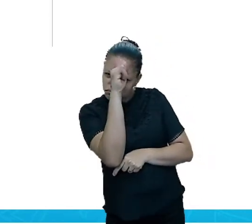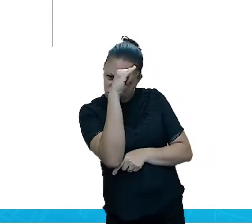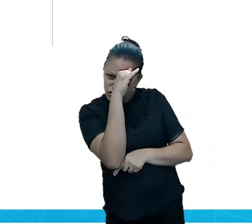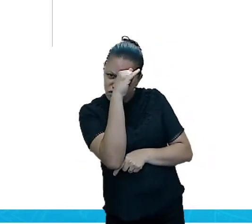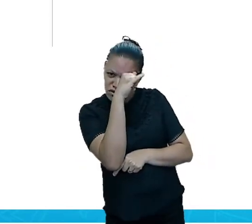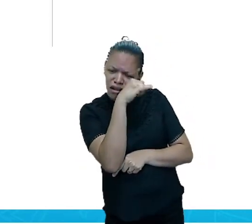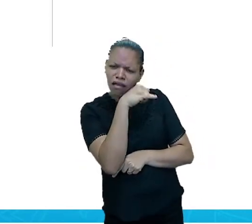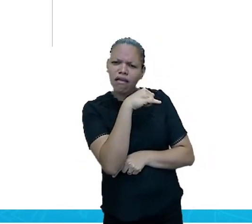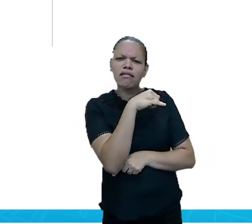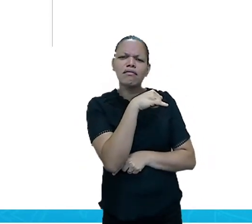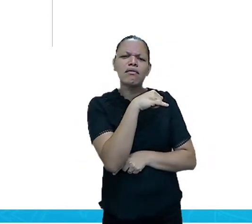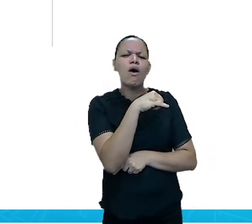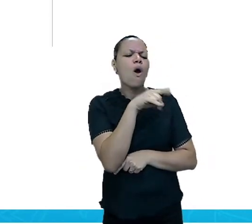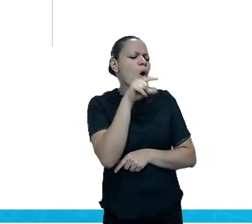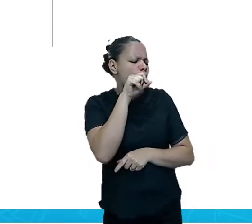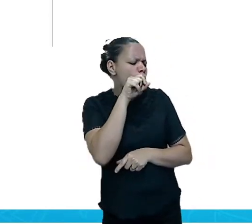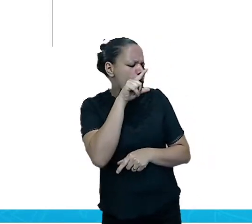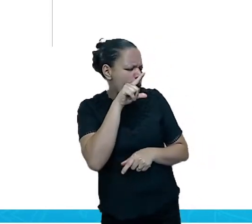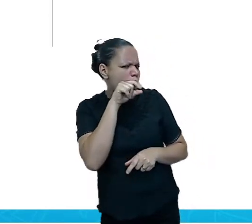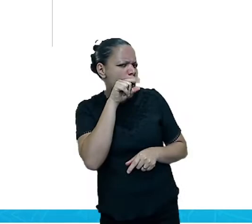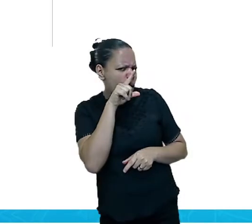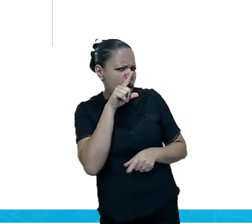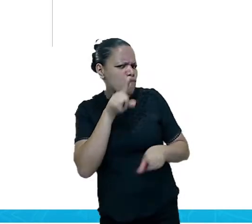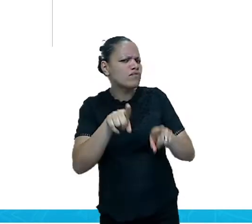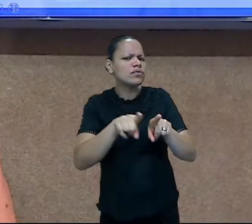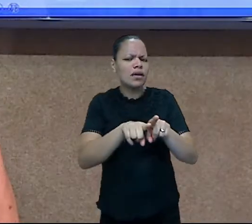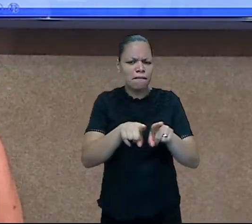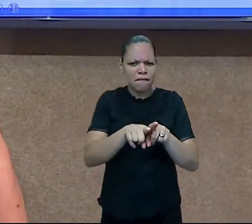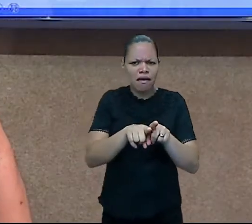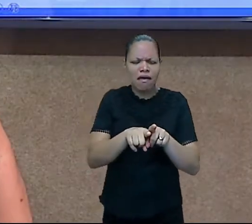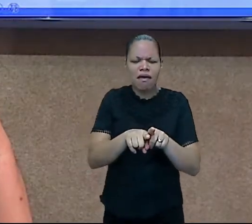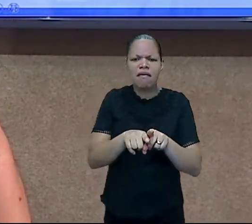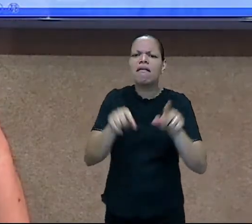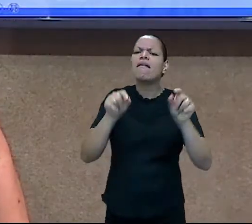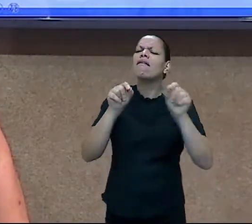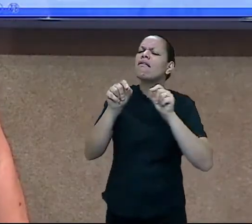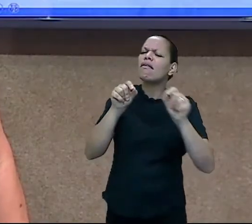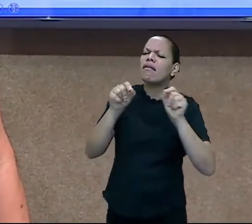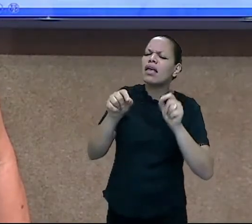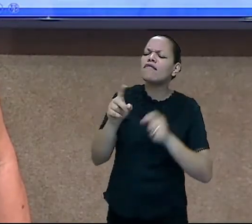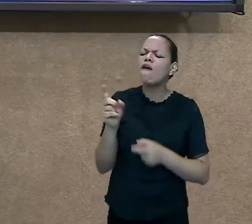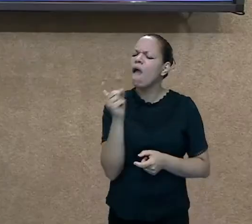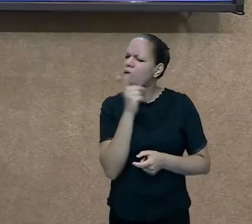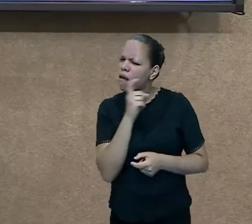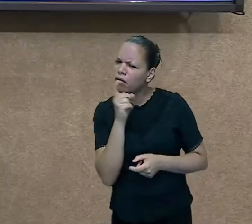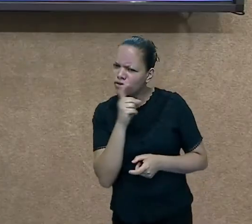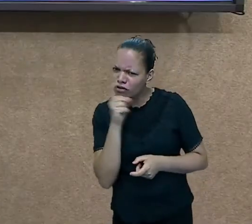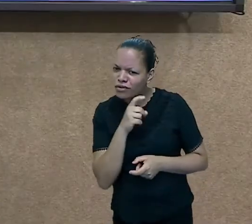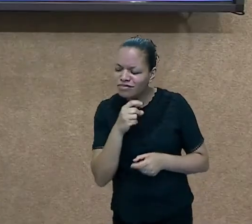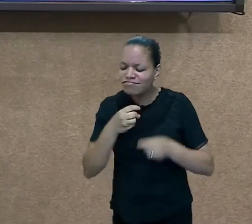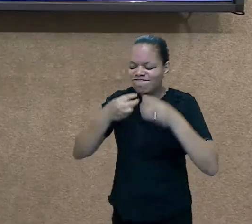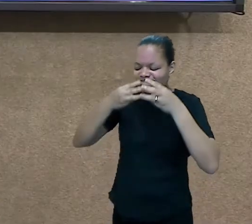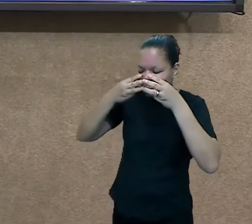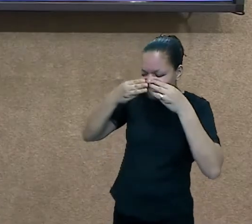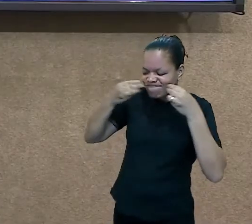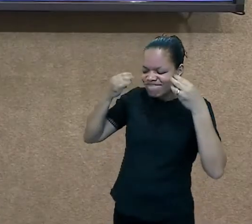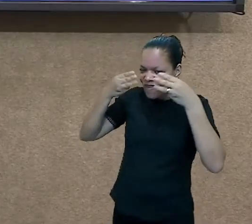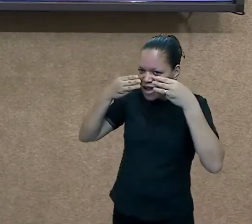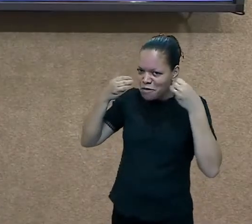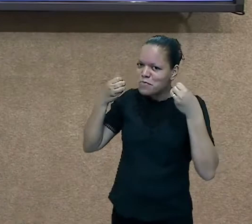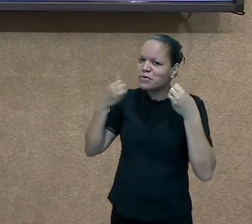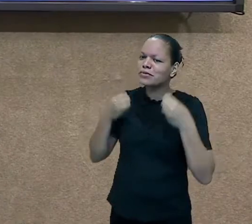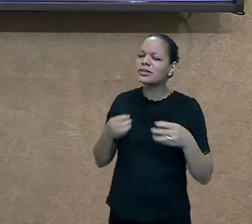ela foi uma o quê? Mentirosa. Se você já corrigiu a sua atividade e ela